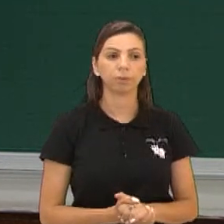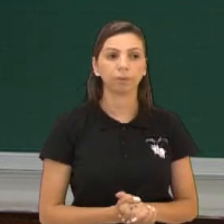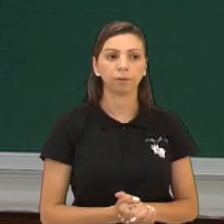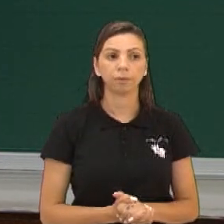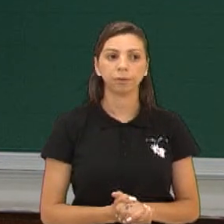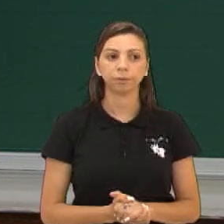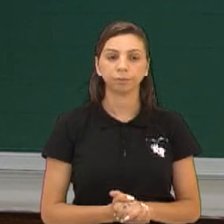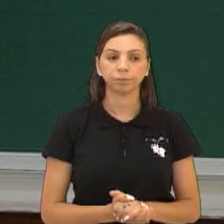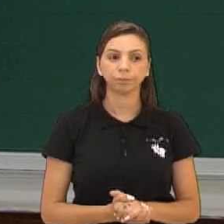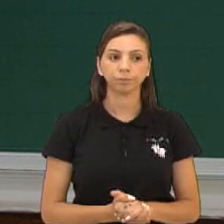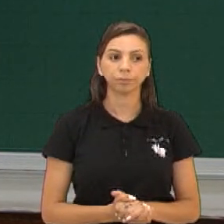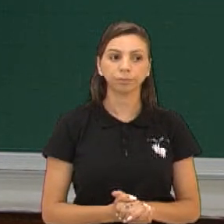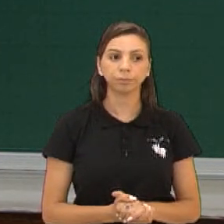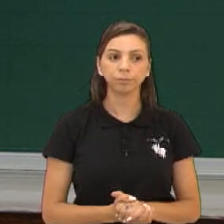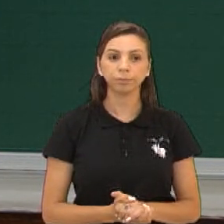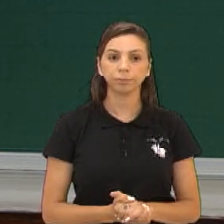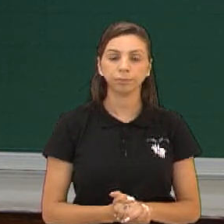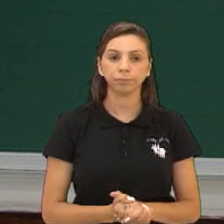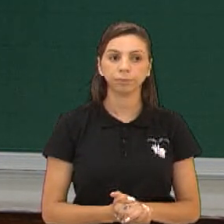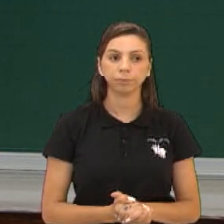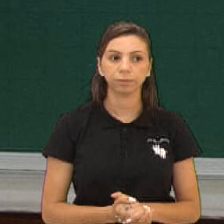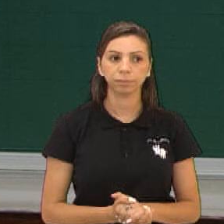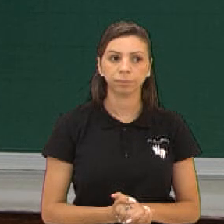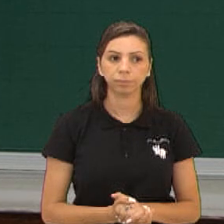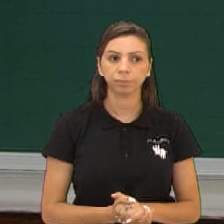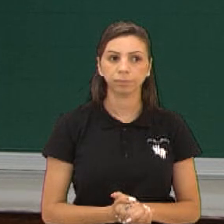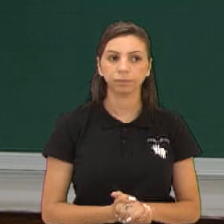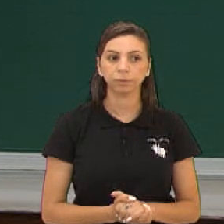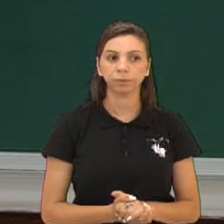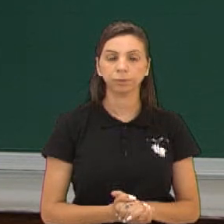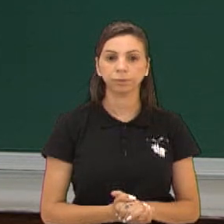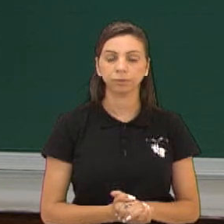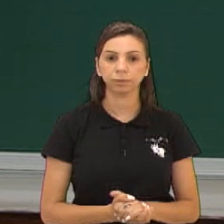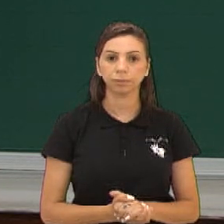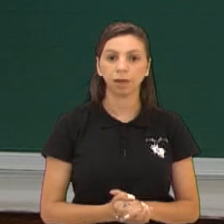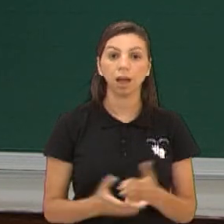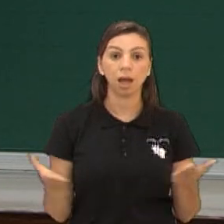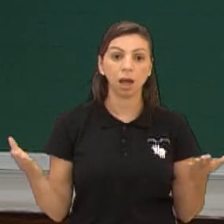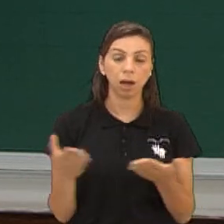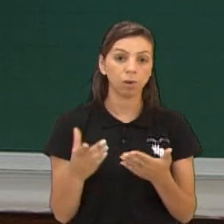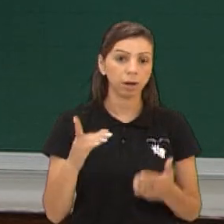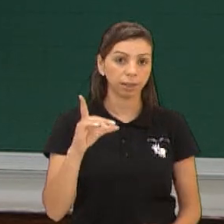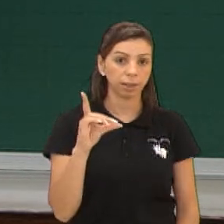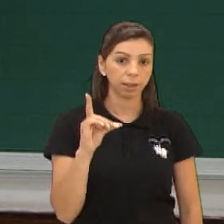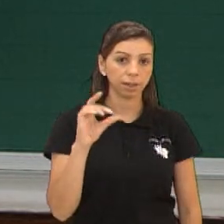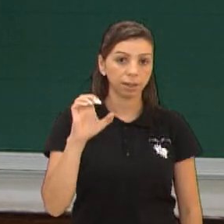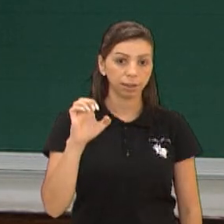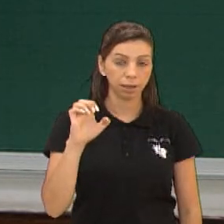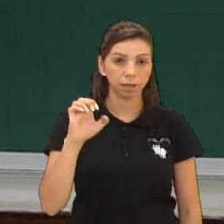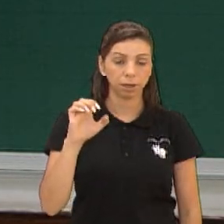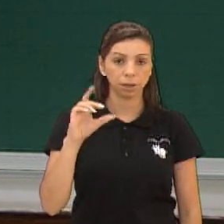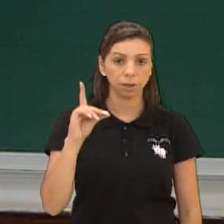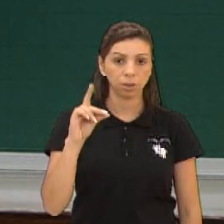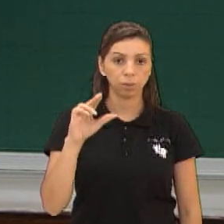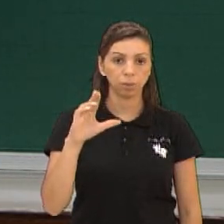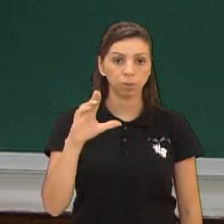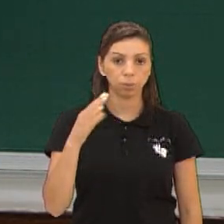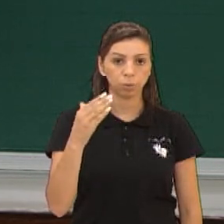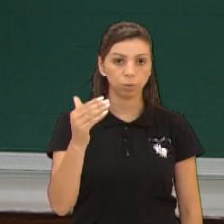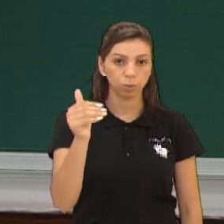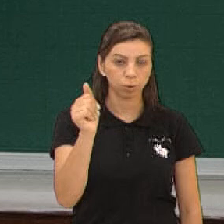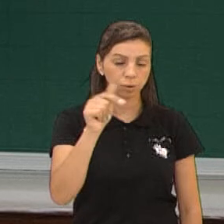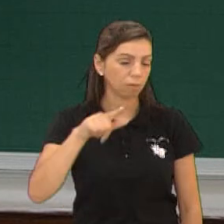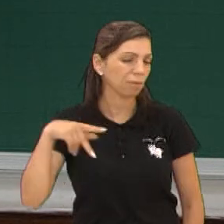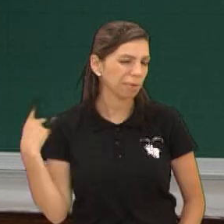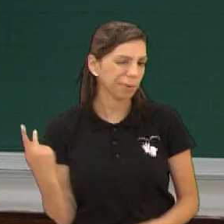bom né então quando eu paro aqui tá errado tá gente é a dedução agora beleza teve um houve um